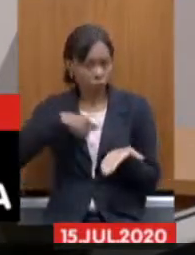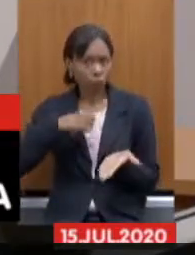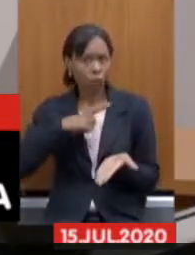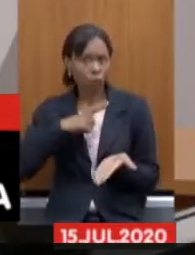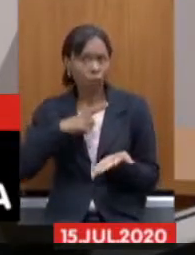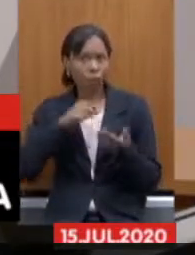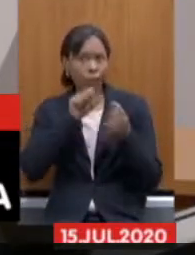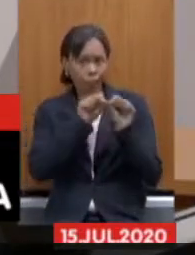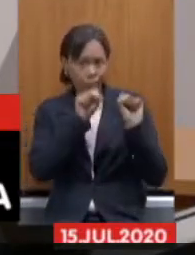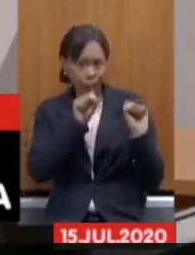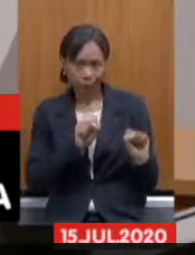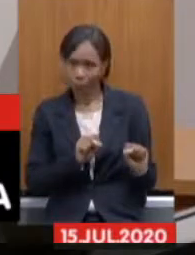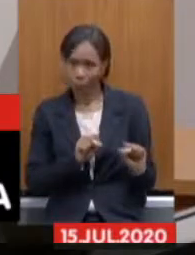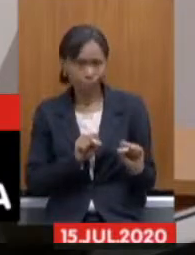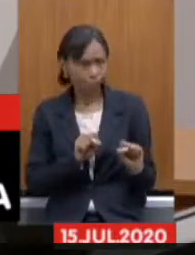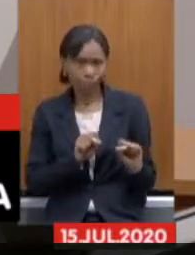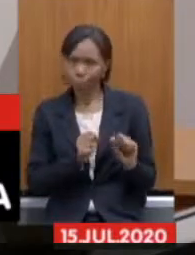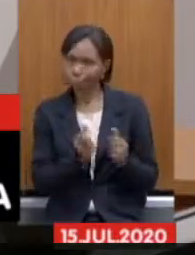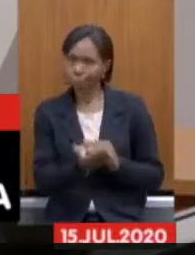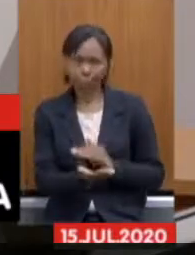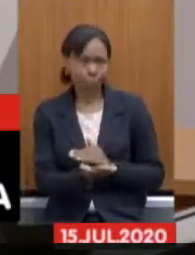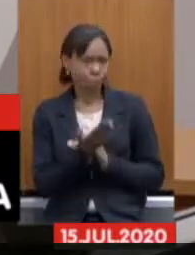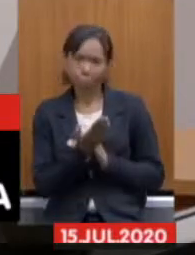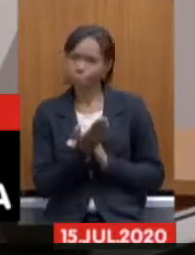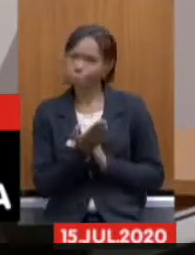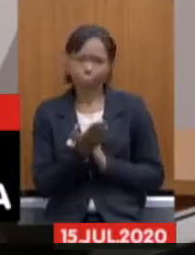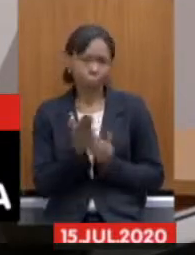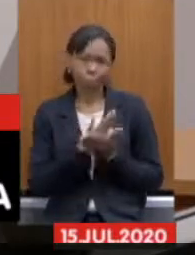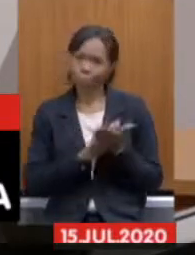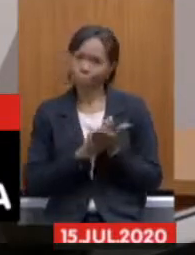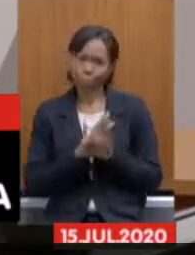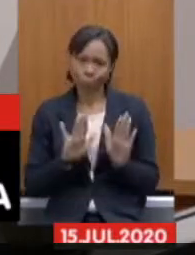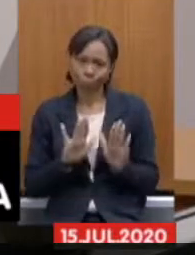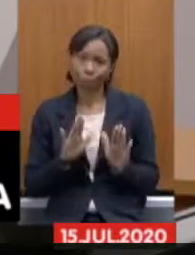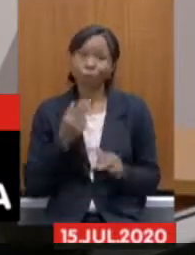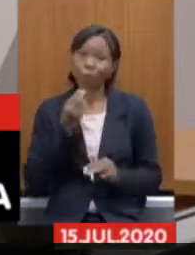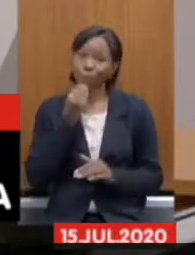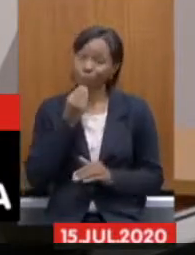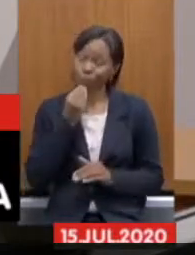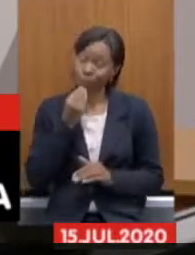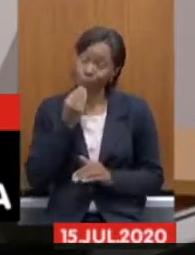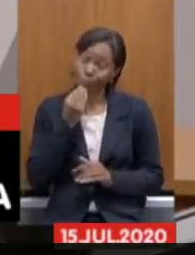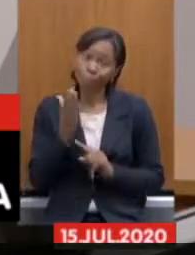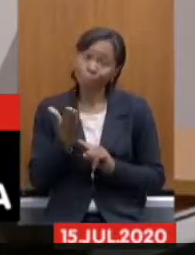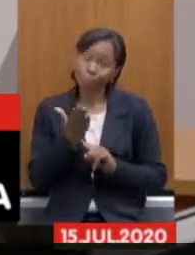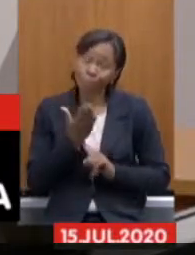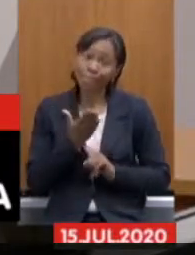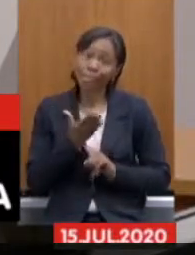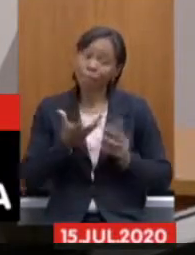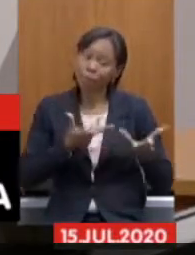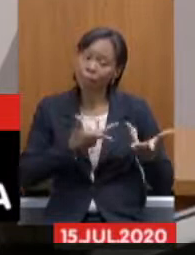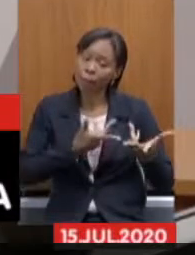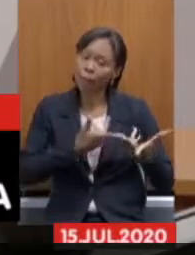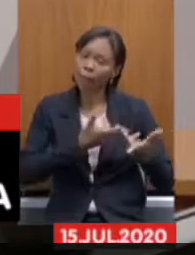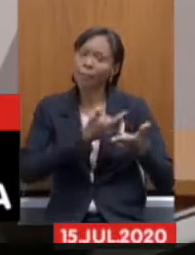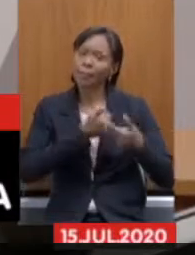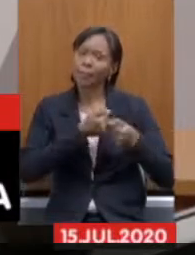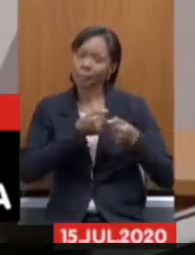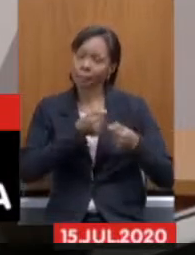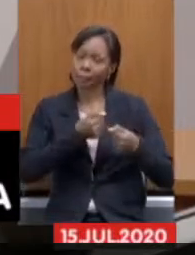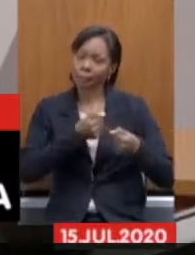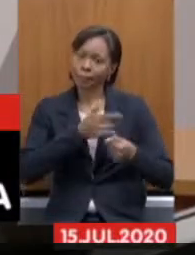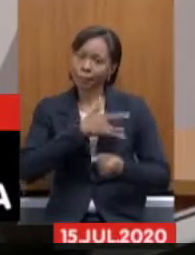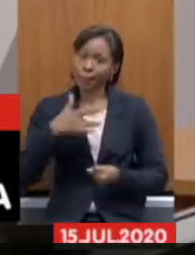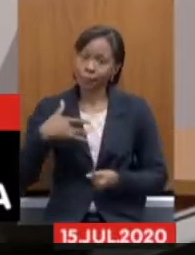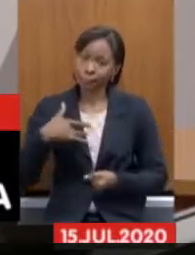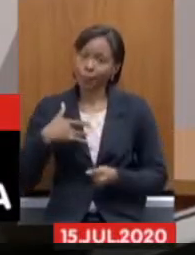um sistema que não nos atende gostaríamos de ter excelência do serviço prestado por assistência à